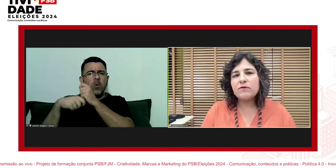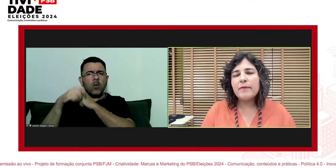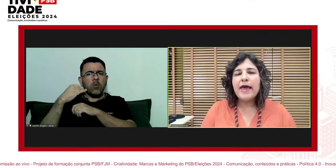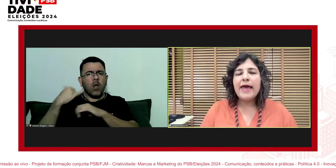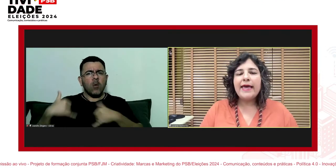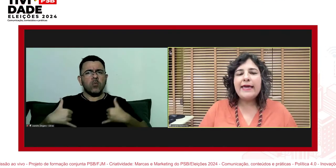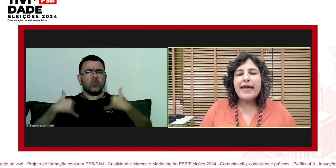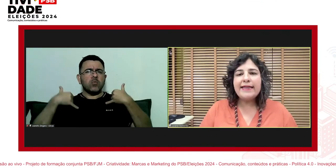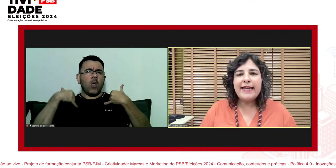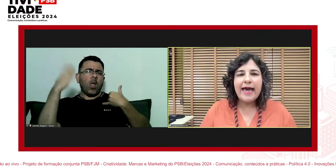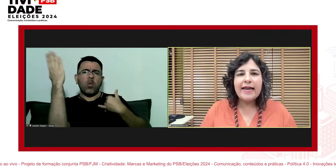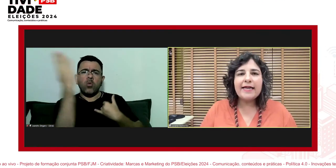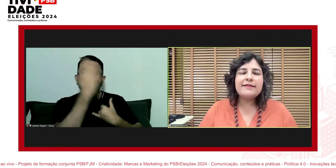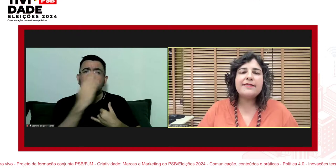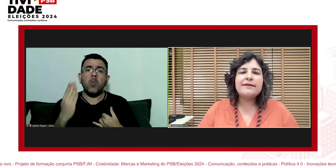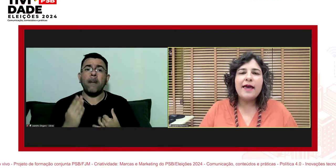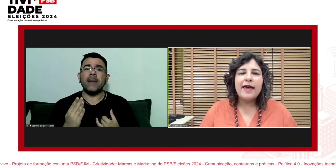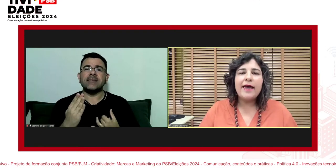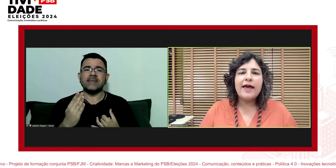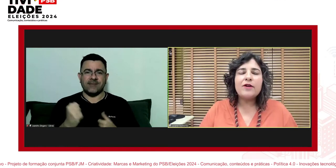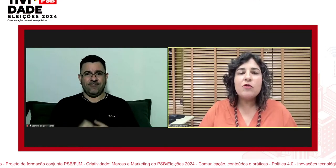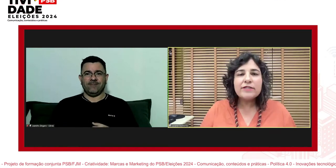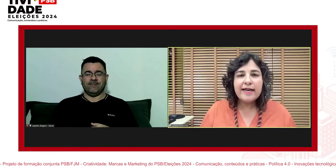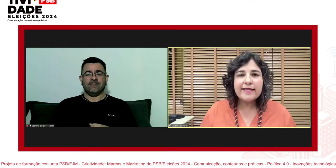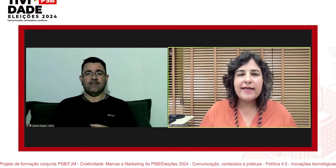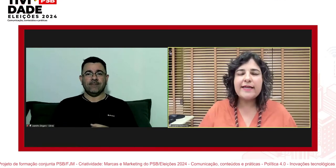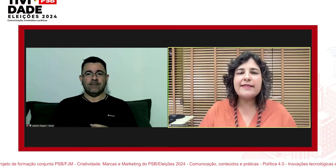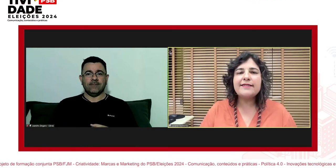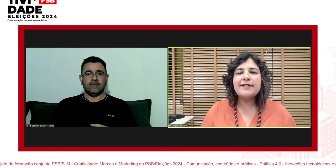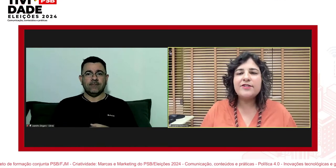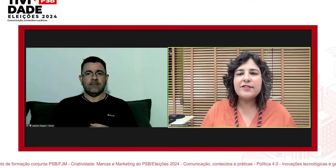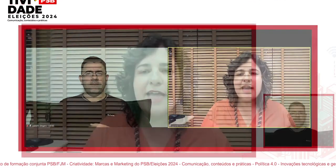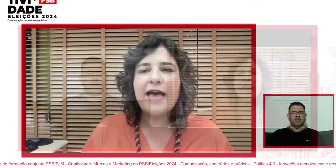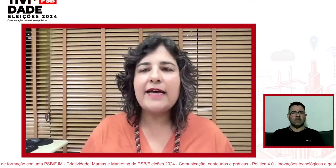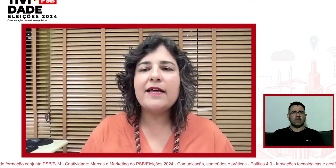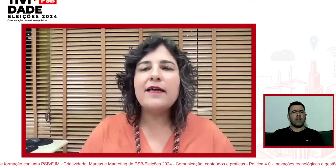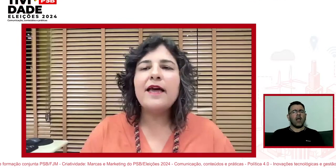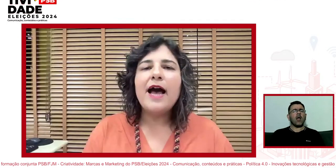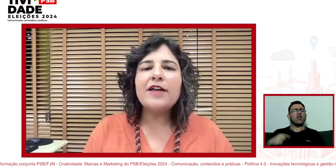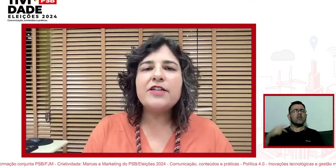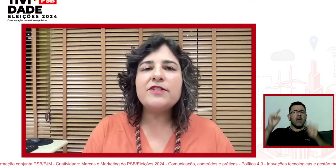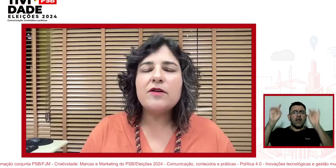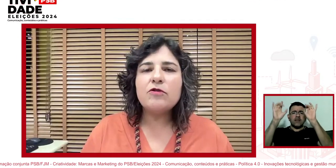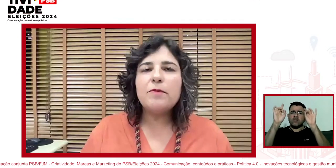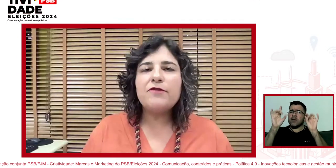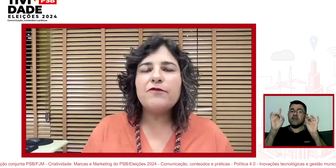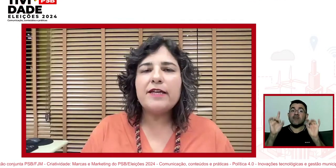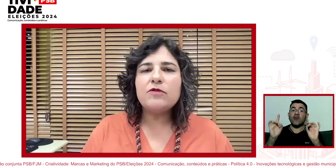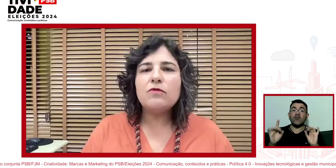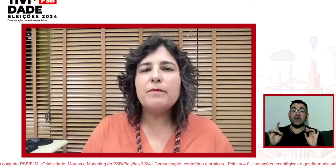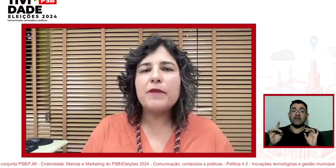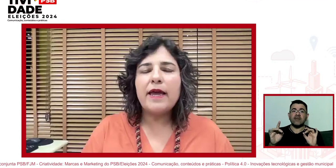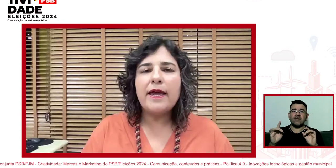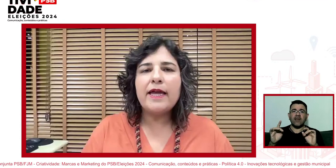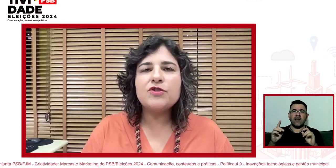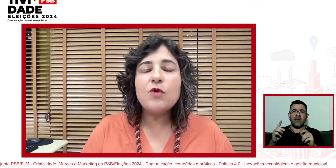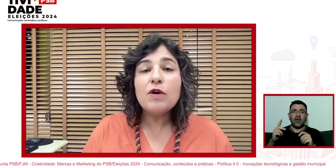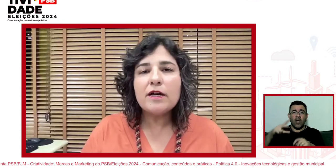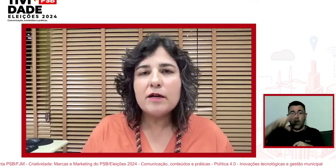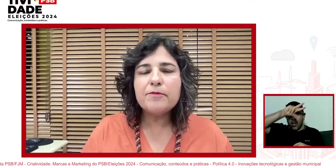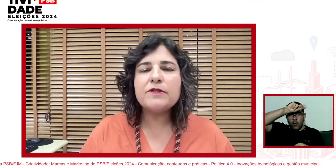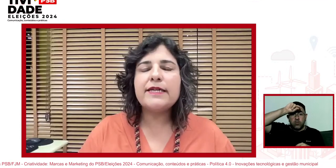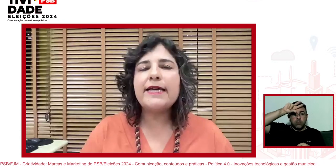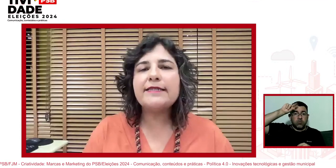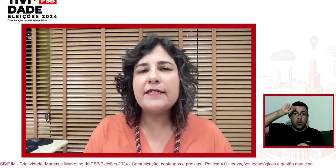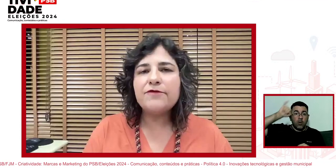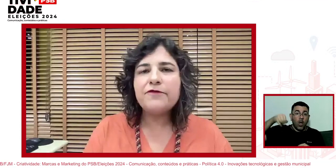Brasil e entre elas eh Com certeza se destaca a gestão do prefeito eh João